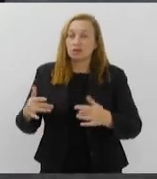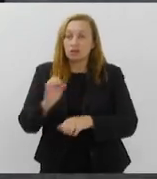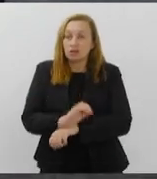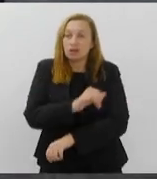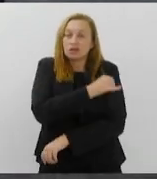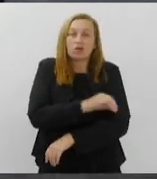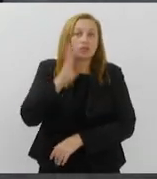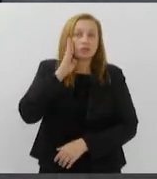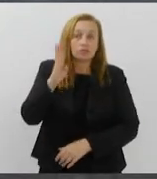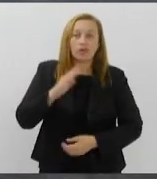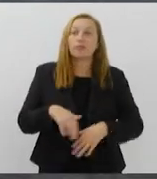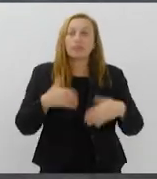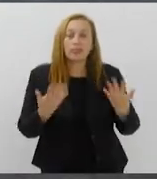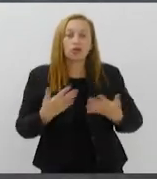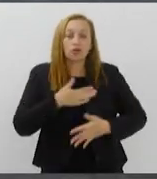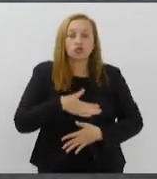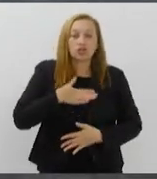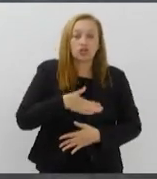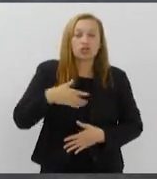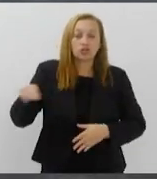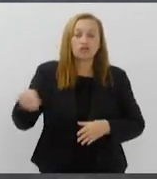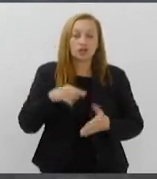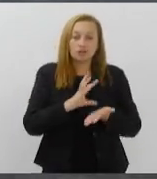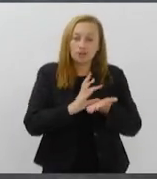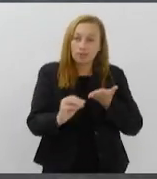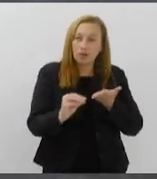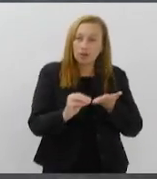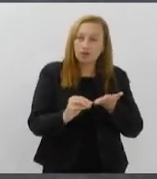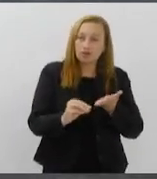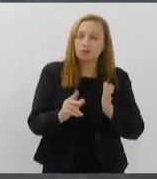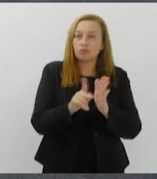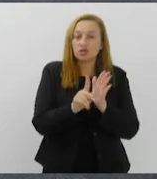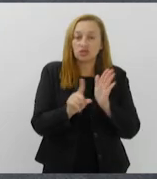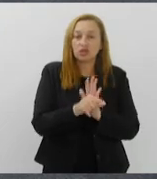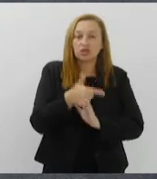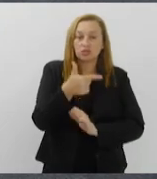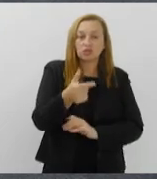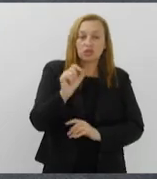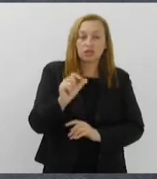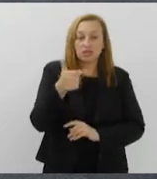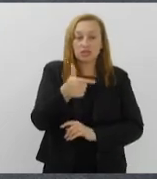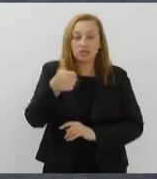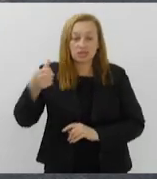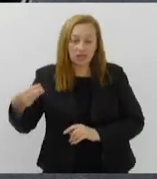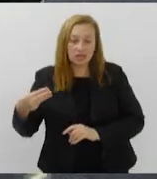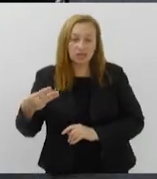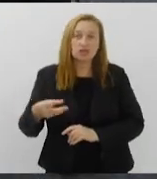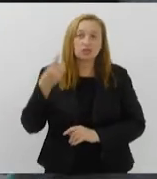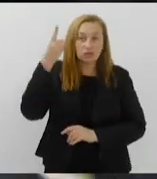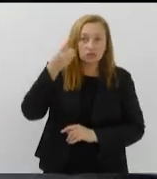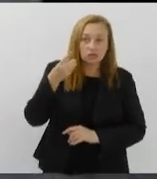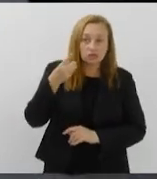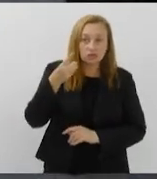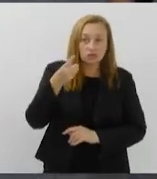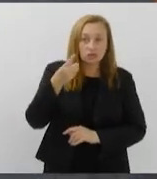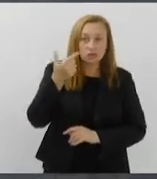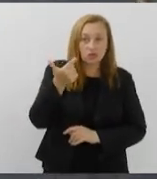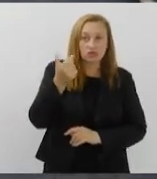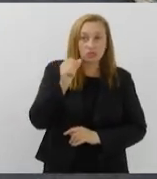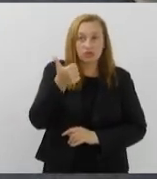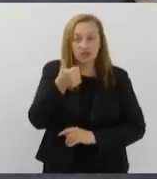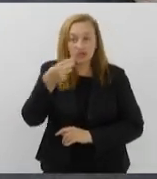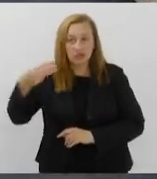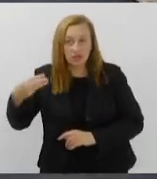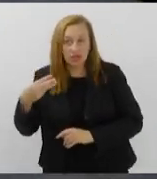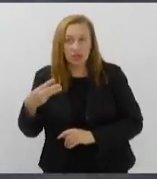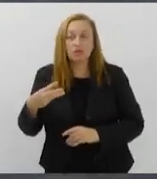é fundamental. Então, gostaria que viesse à pauta o projeto de lei 213 de 2023, que trata e espelha